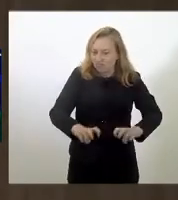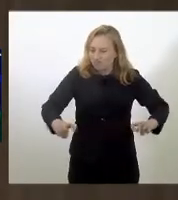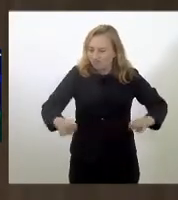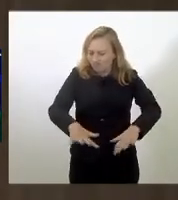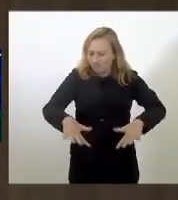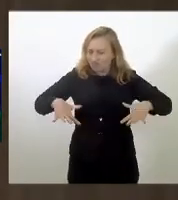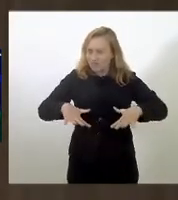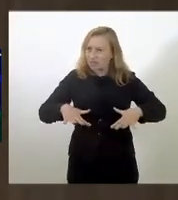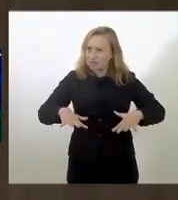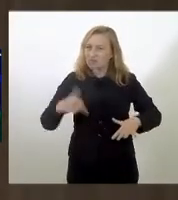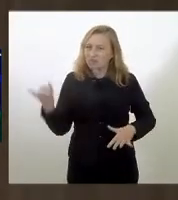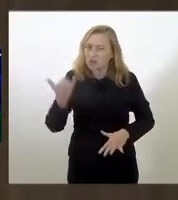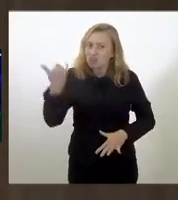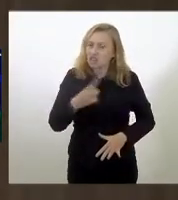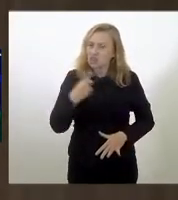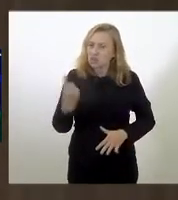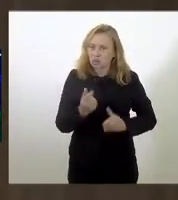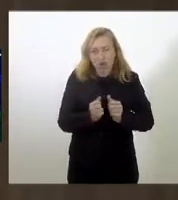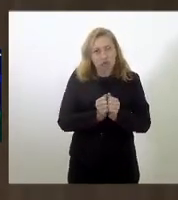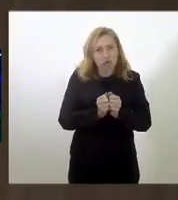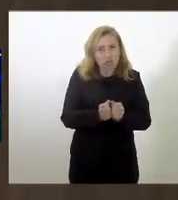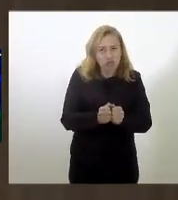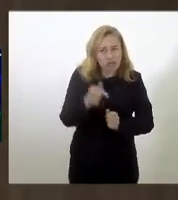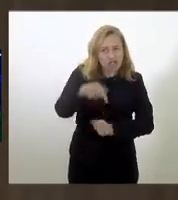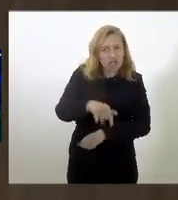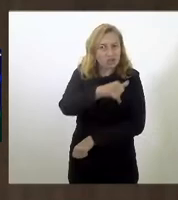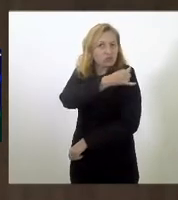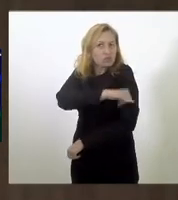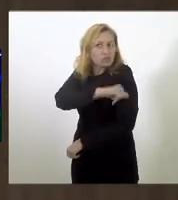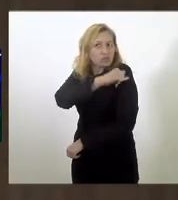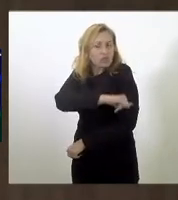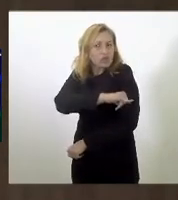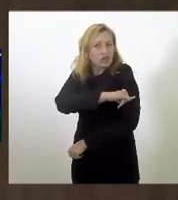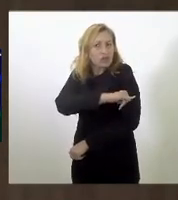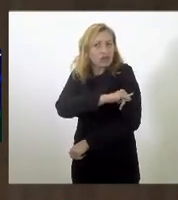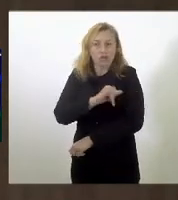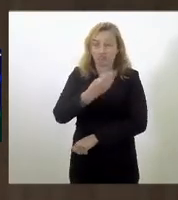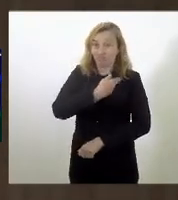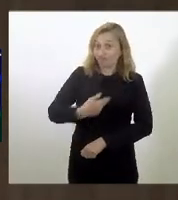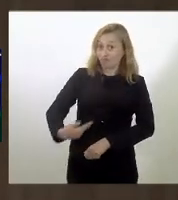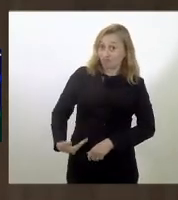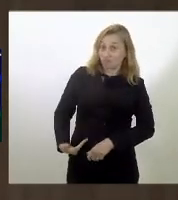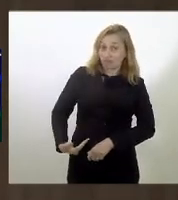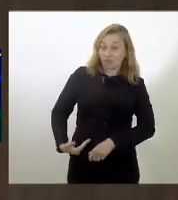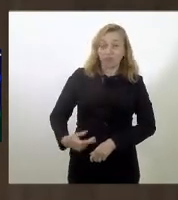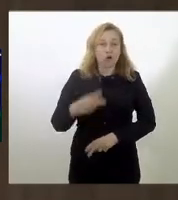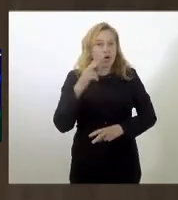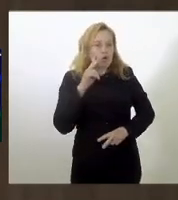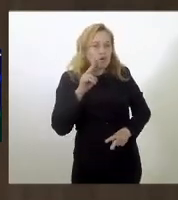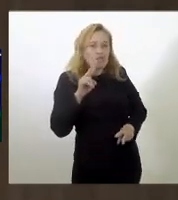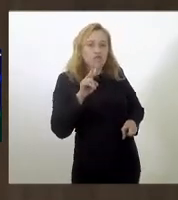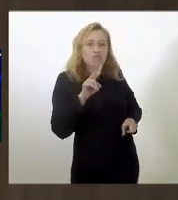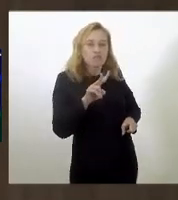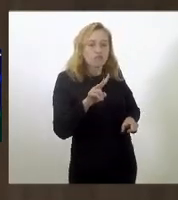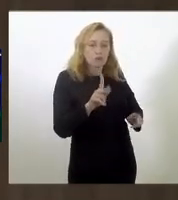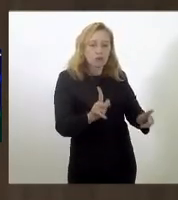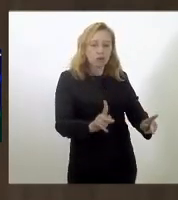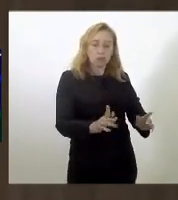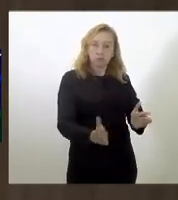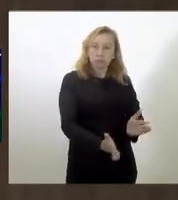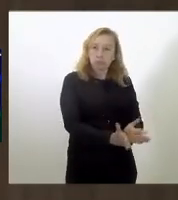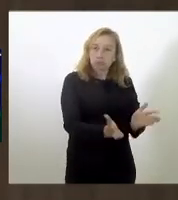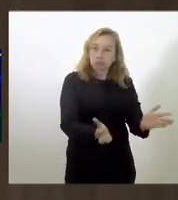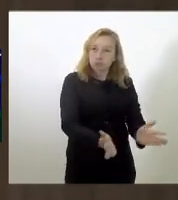poder participar e fomentar aqui no Rio de Janeiro que o governador olhe para esse povo mais